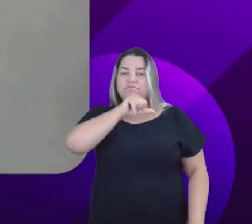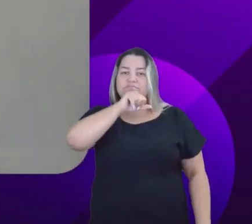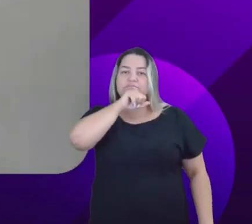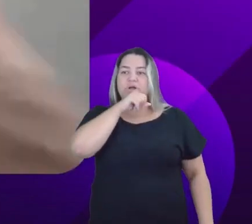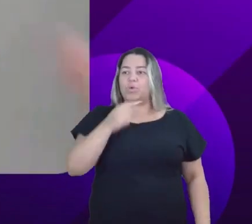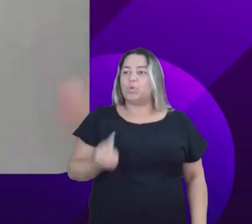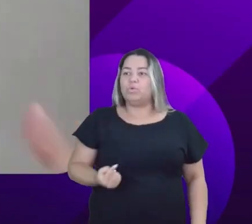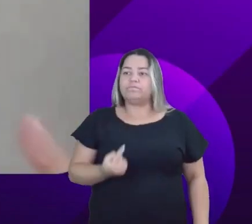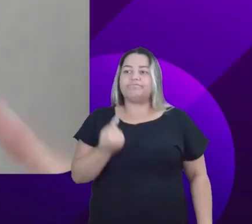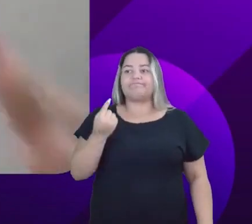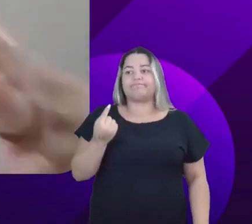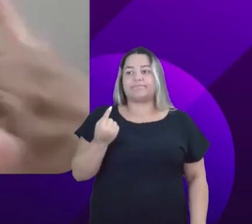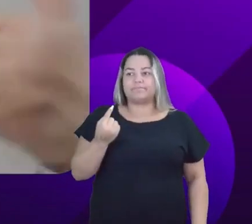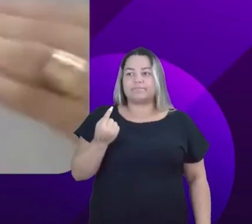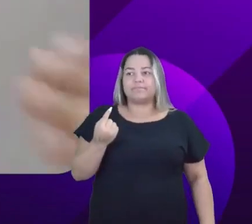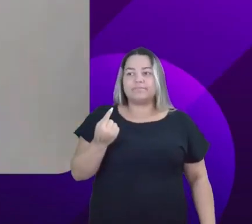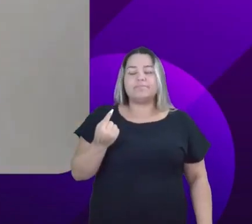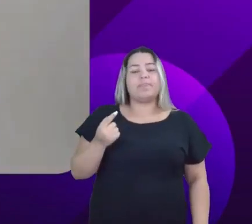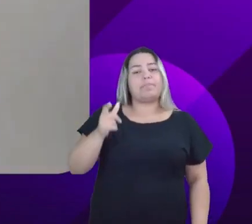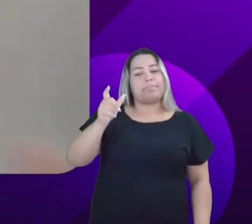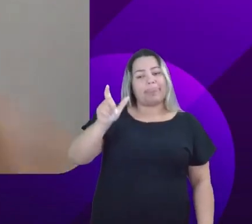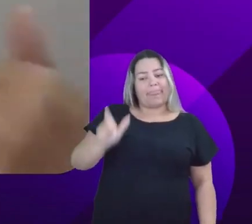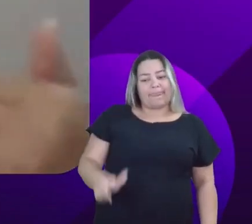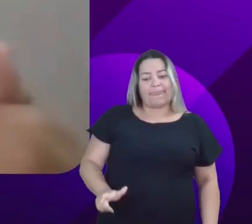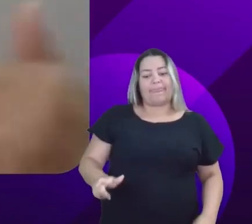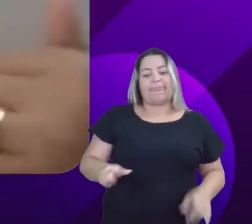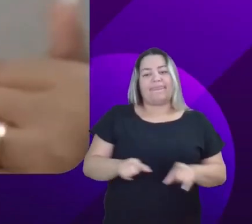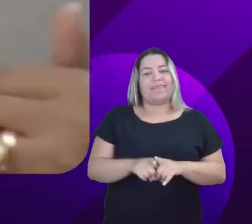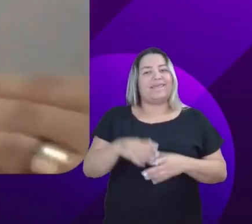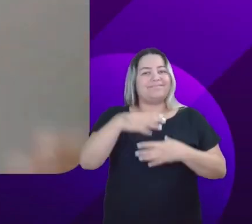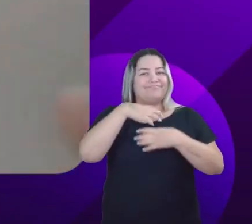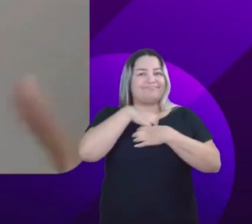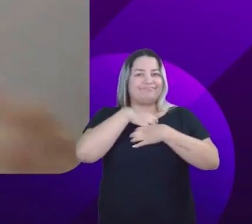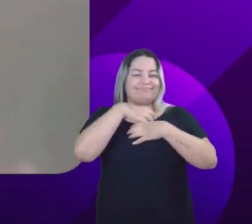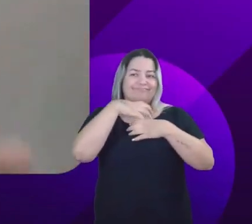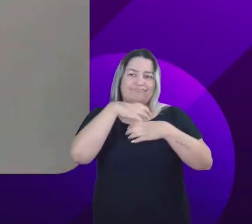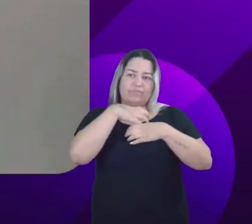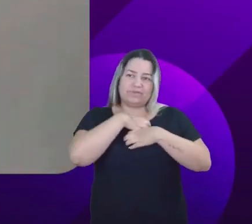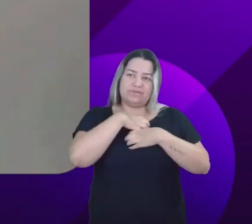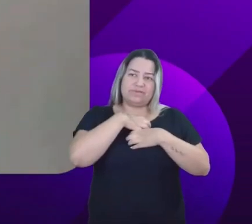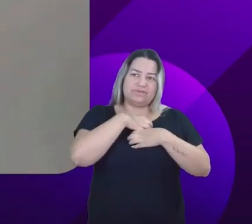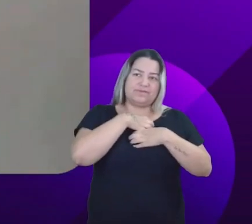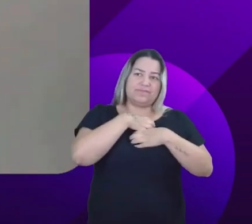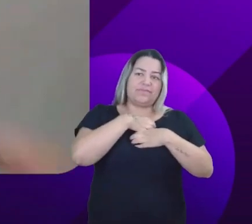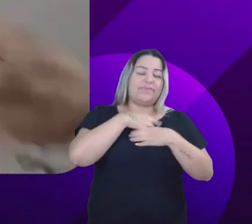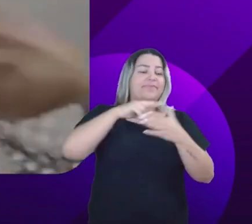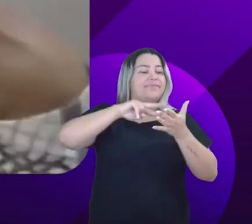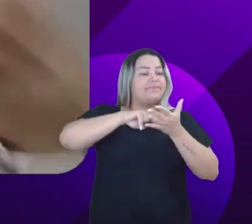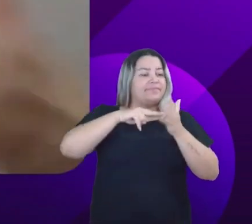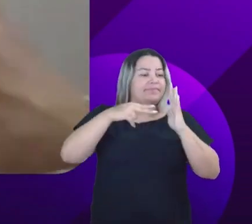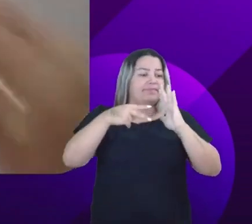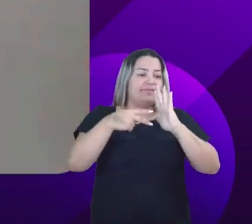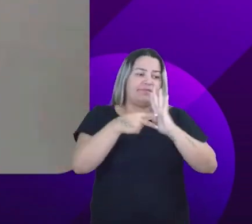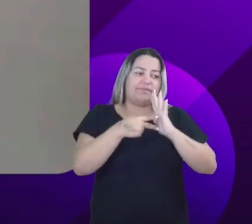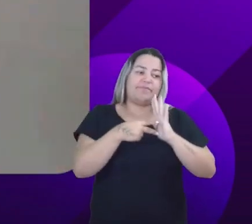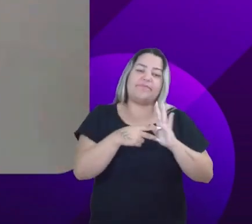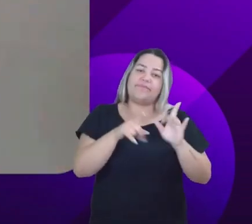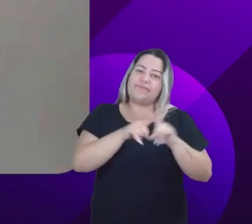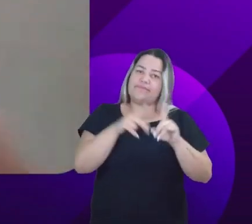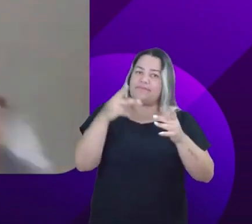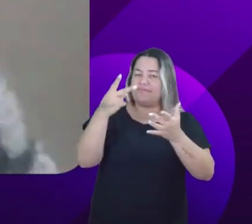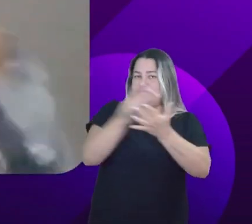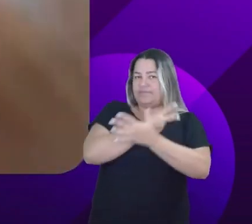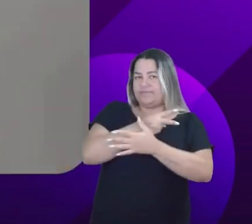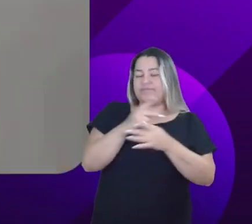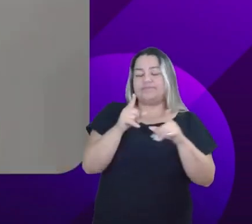solos, enfim, são essas que acabam, então, sentindo de forma muito mais significativa os